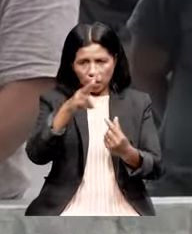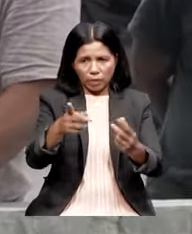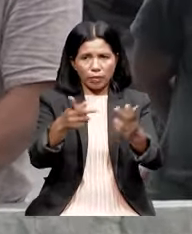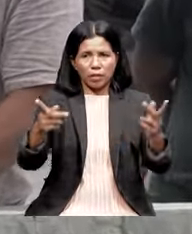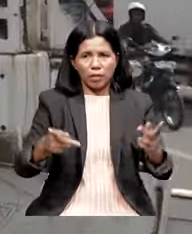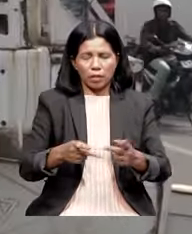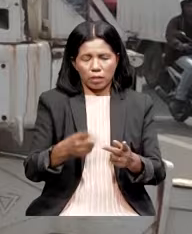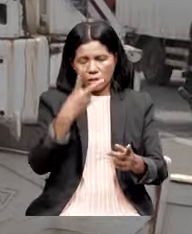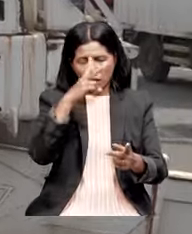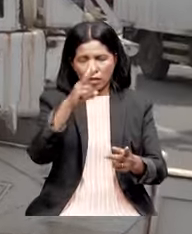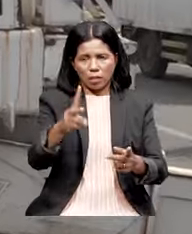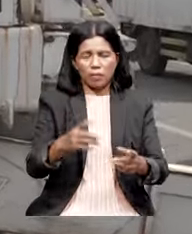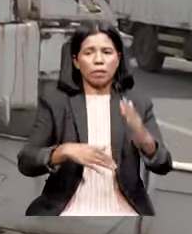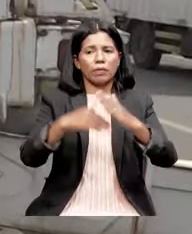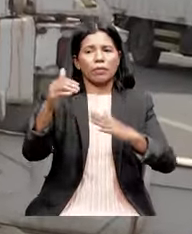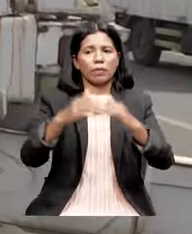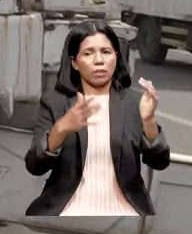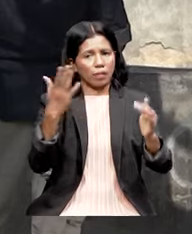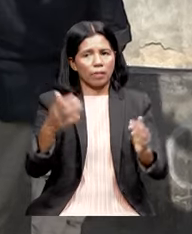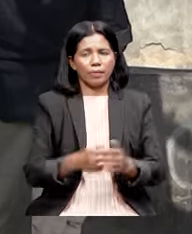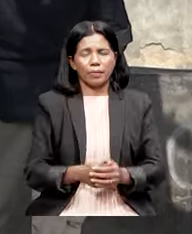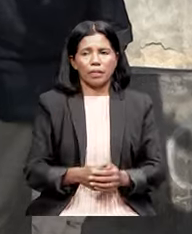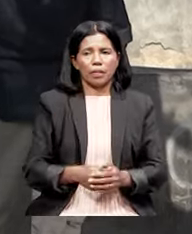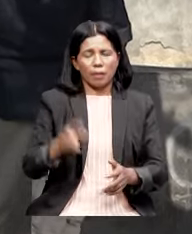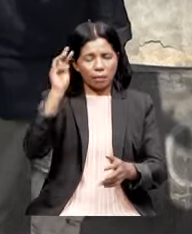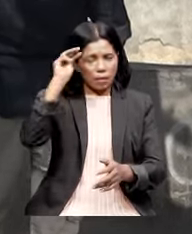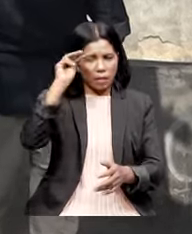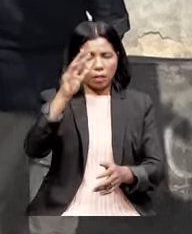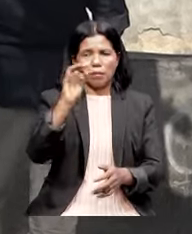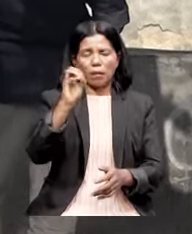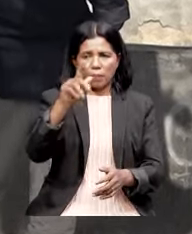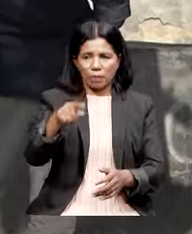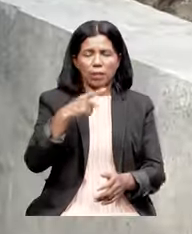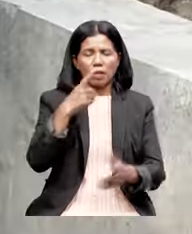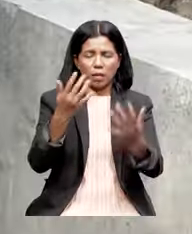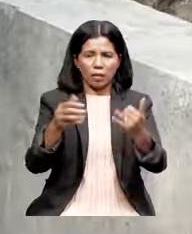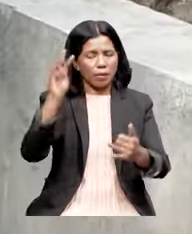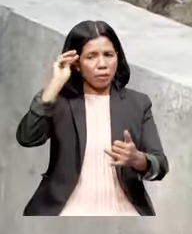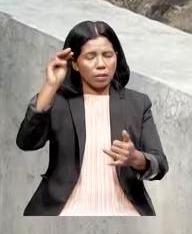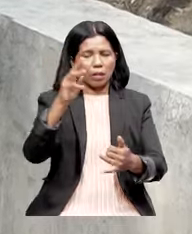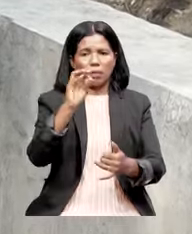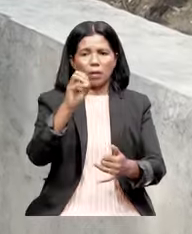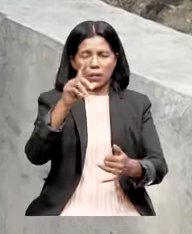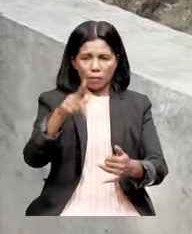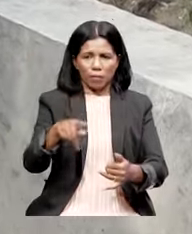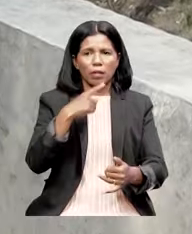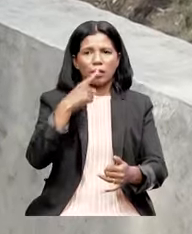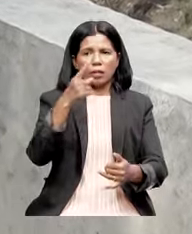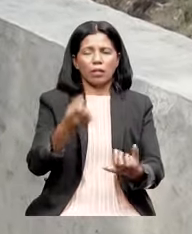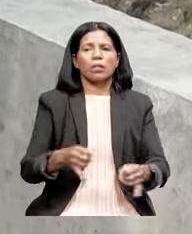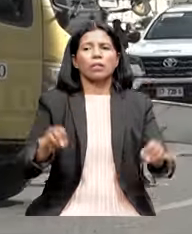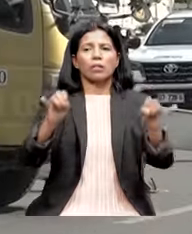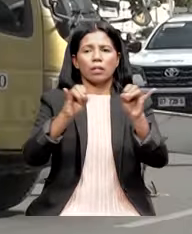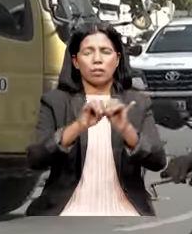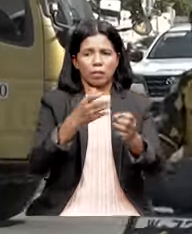real intervenção para infraestrutura Hirakne. Engenheiro Ministério Obras Públicas explica, era um ministro obras públicas orienta ao Instituto de Gestão